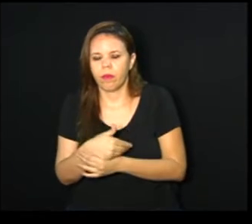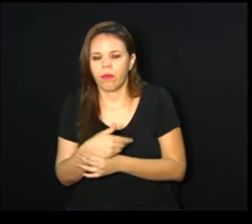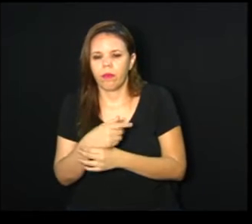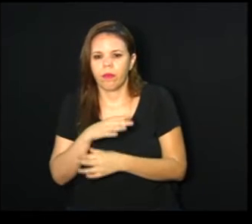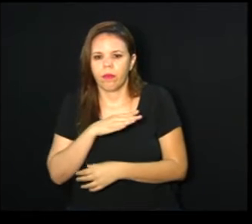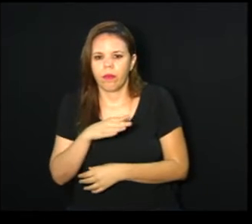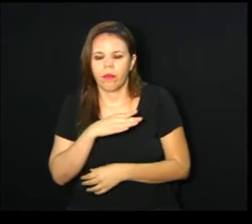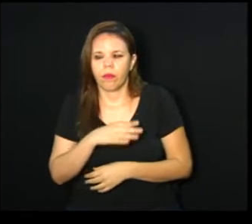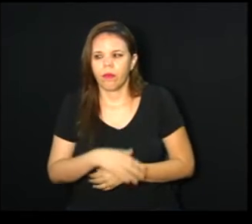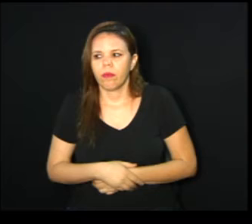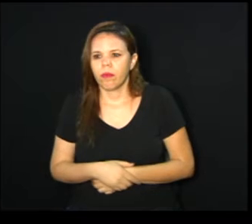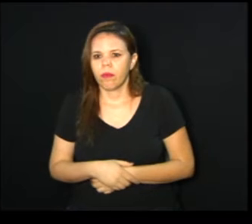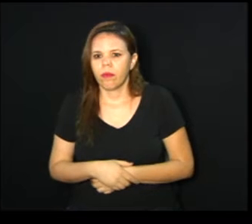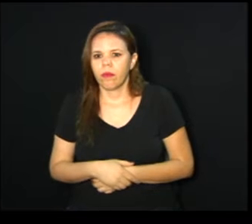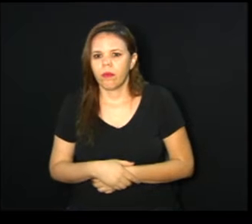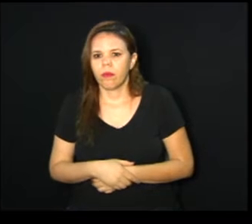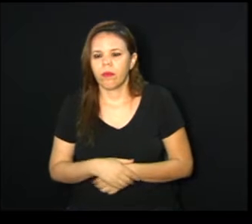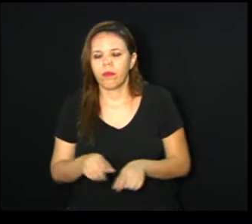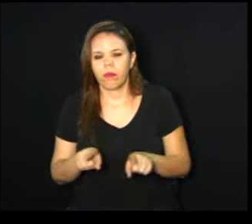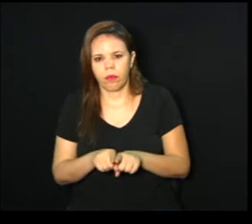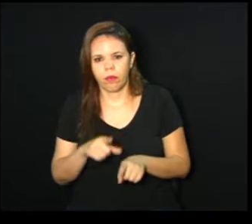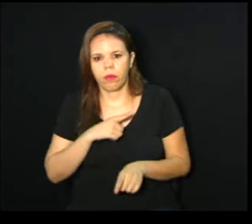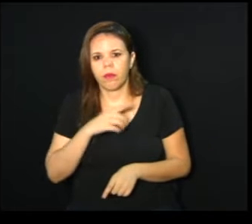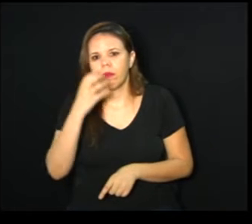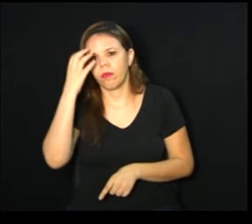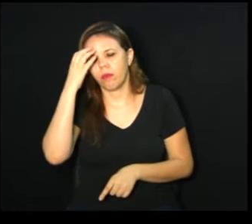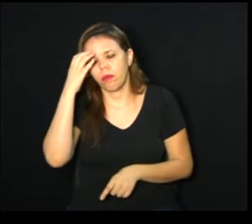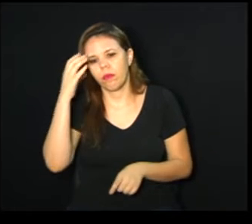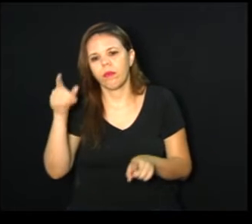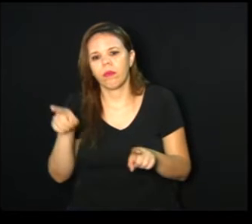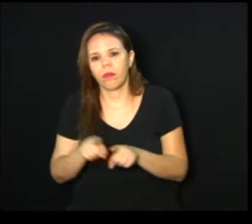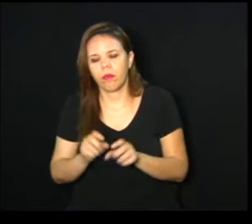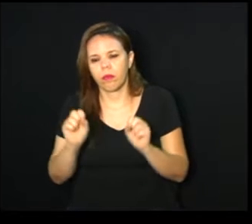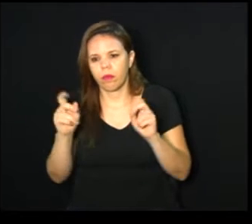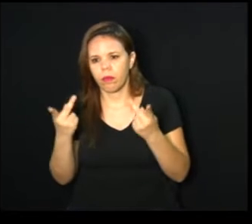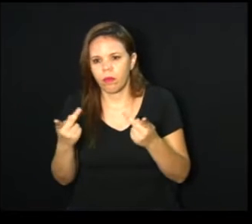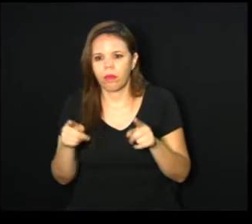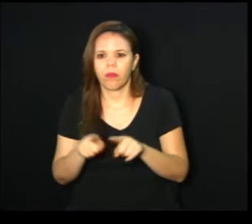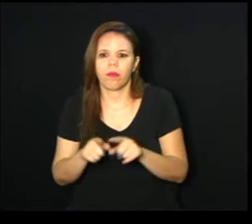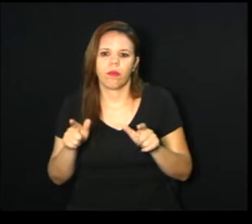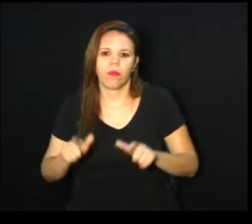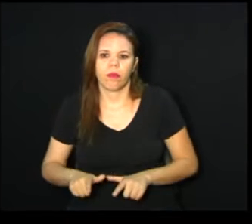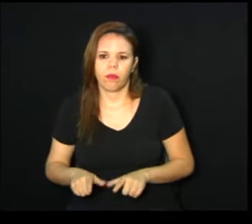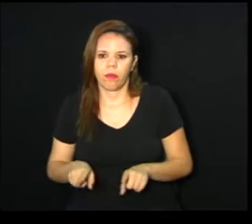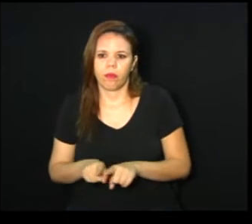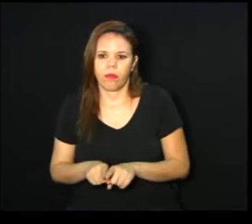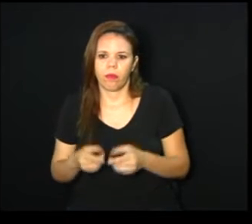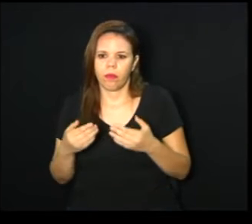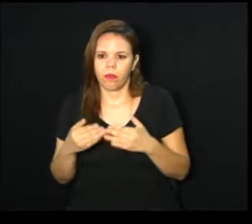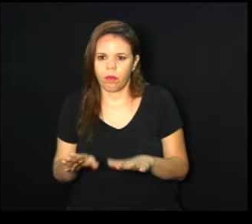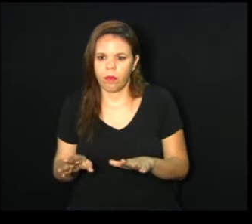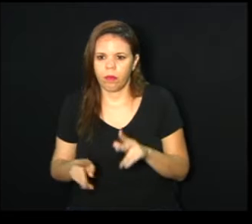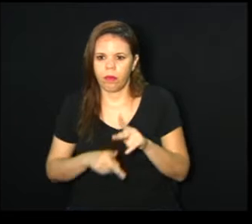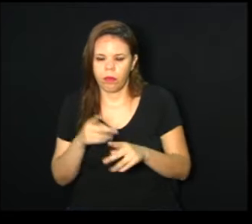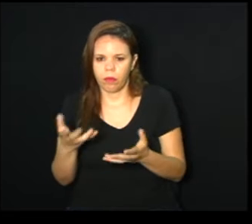cidade, até no Parque do Taquaral nós instalamos cidades, em shoppings. Então essas estações estavam disponíveis para quem tivesse um veículo elétrico,